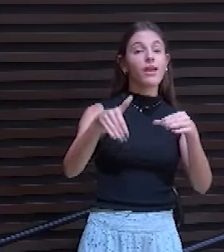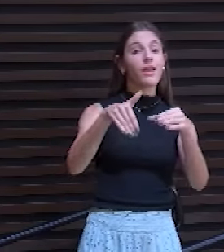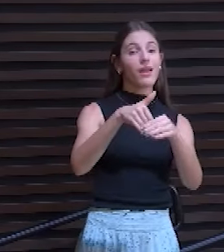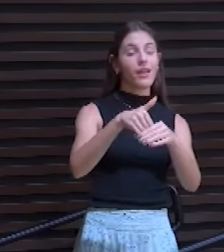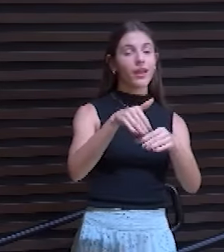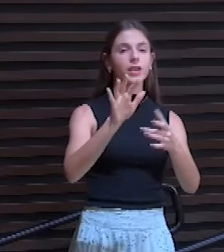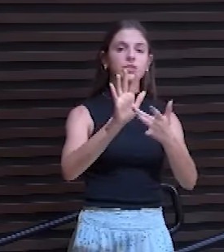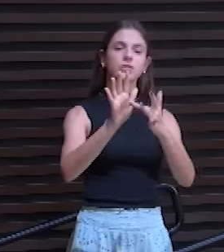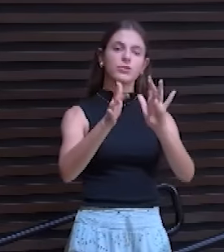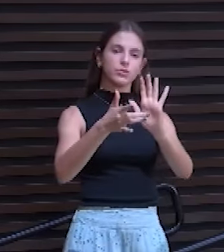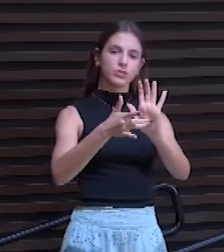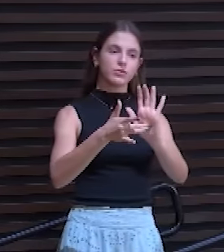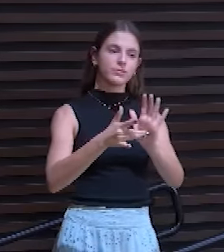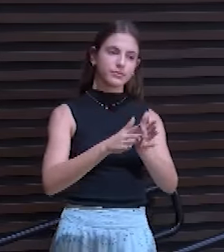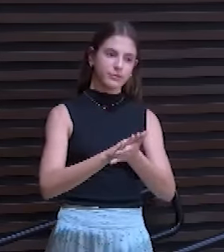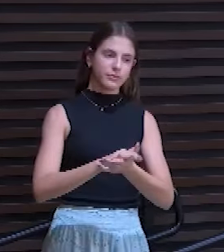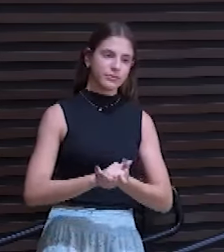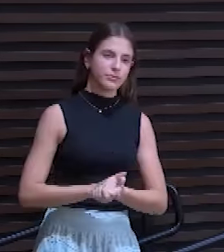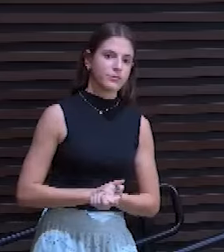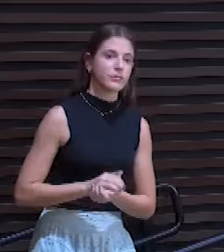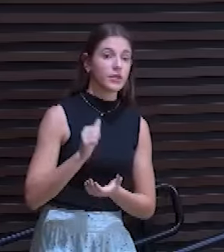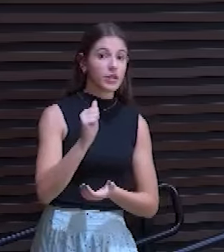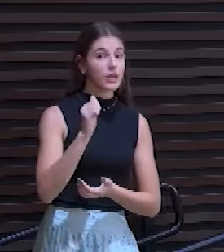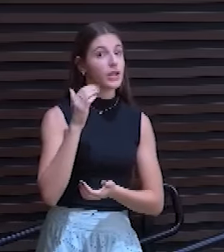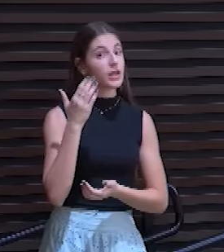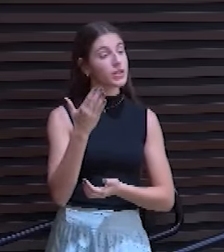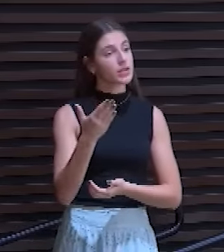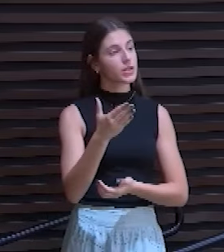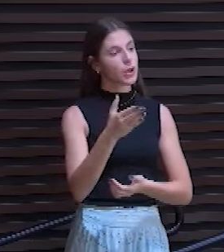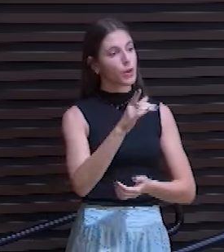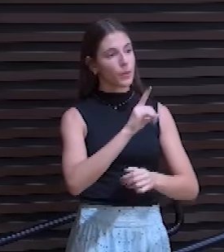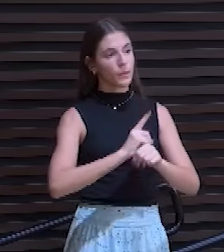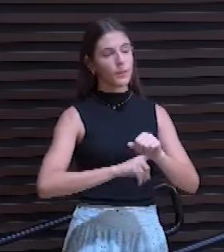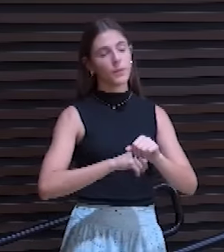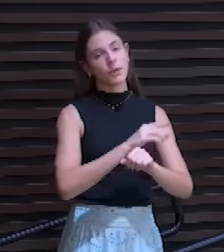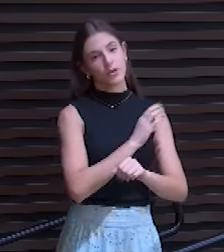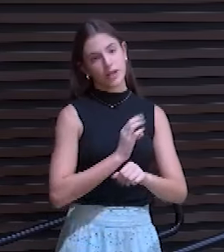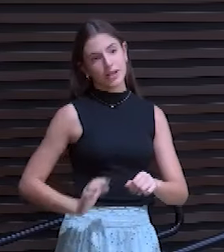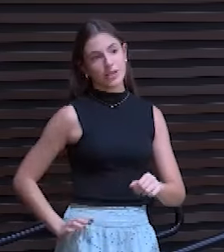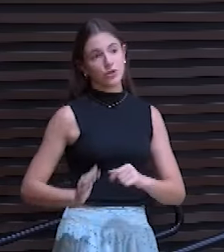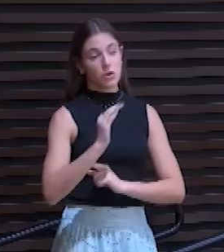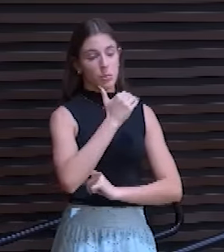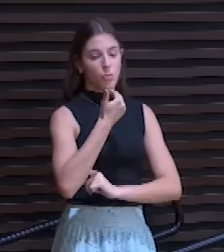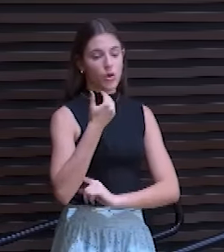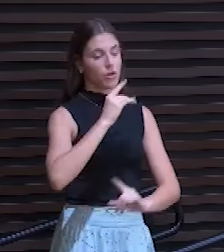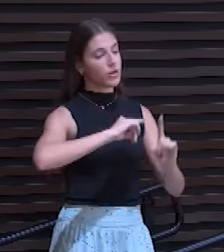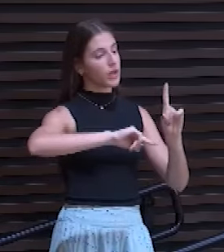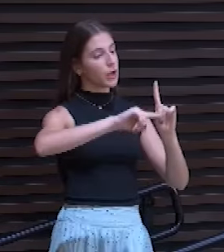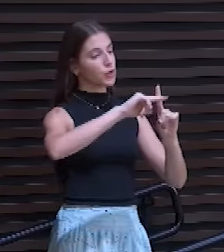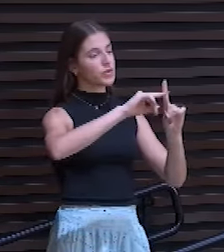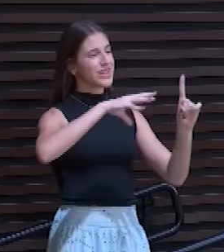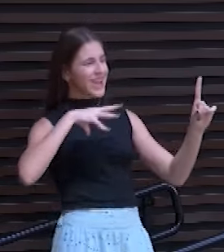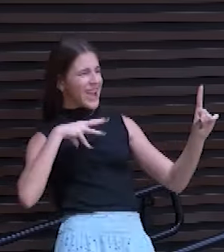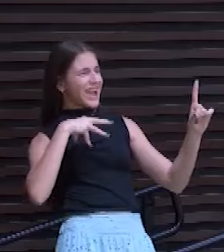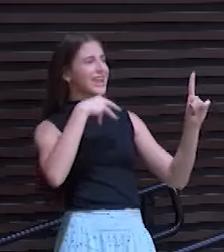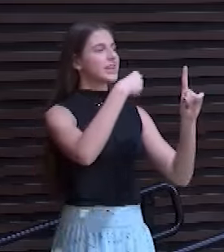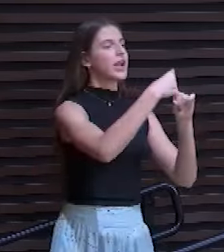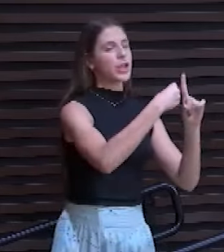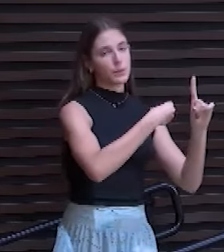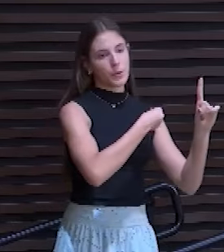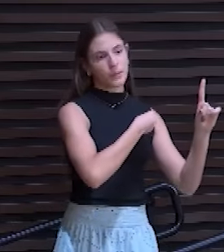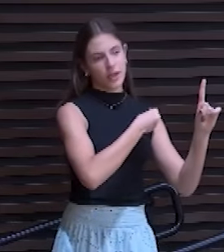quem? Em Cristo. Então, Cristo, ao morrer naquela cruz, o que Ele fez? Ele atraiu o seu pecado, o